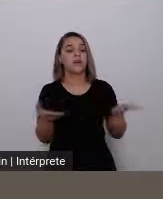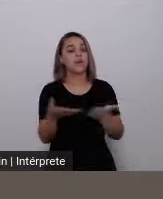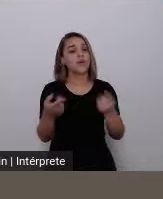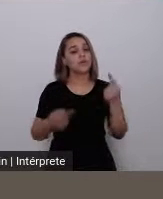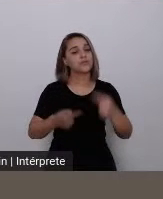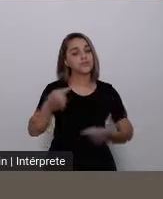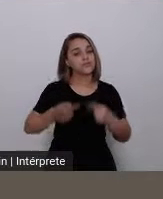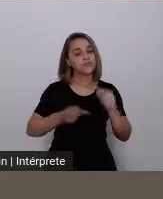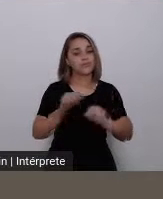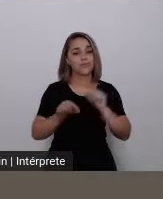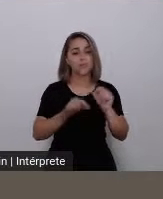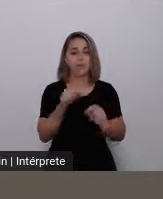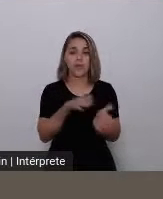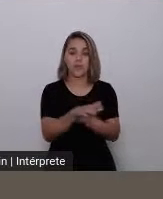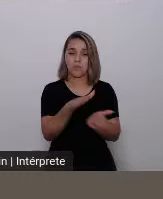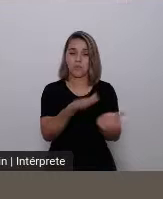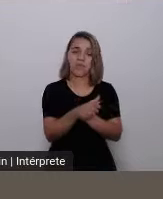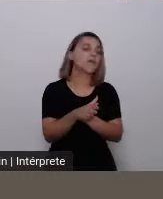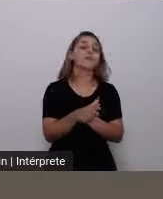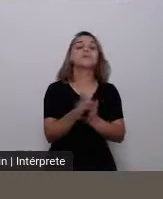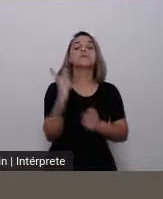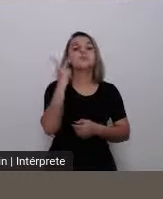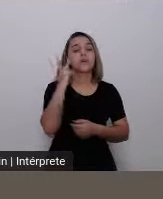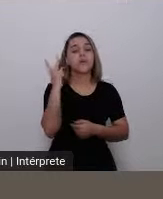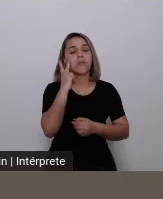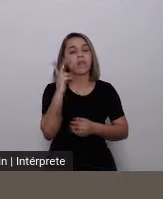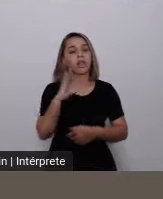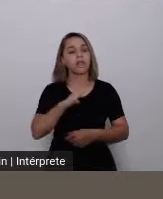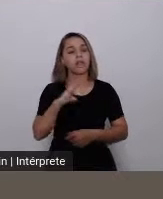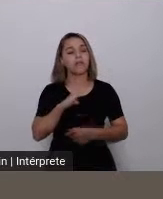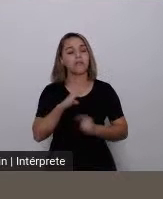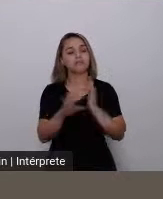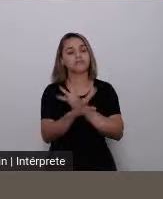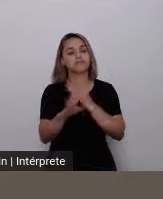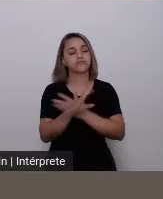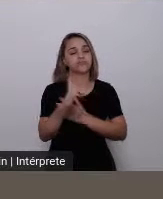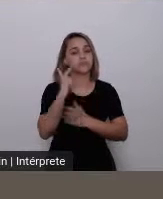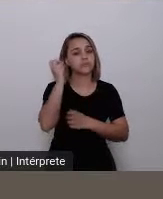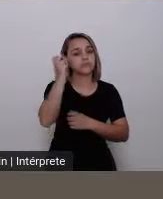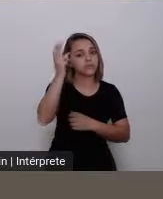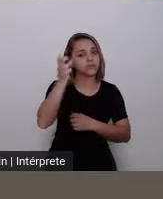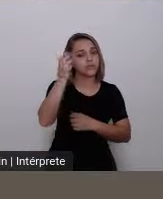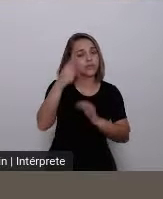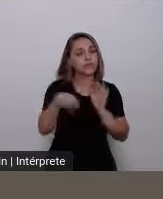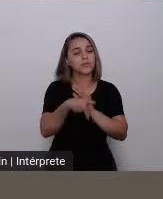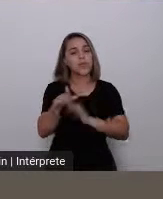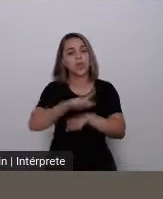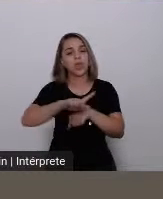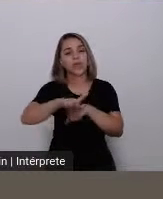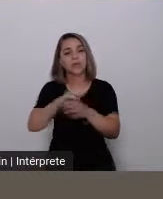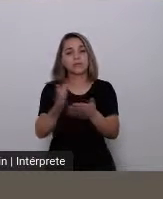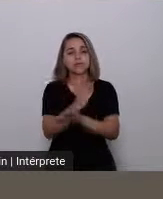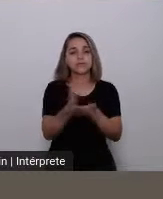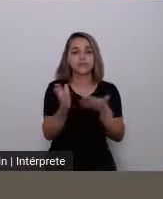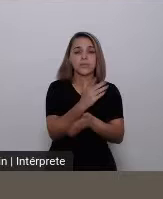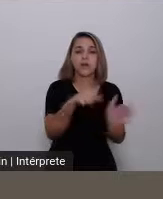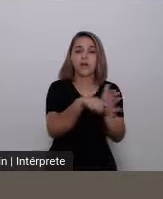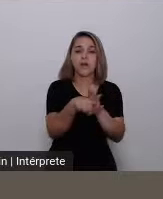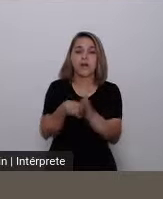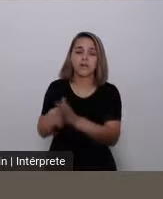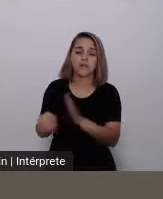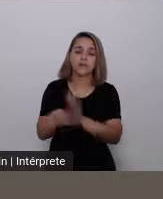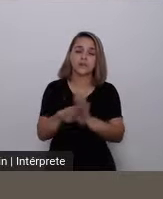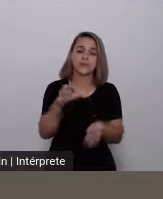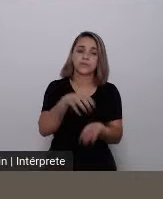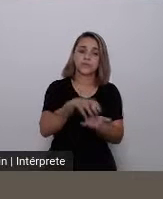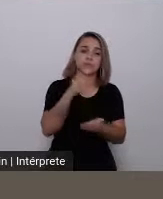Trata-se de publicação da série São Paulo, a Cidade e a Cultura, idealizada por Teixeira Coelho na gestão da divisão de pesquisas do Centro Cultural